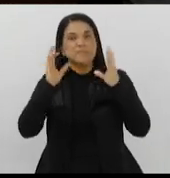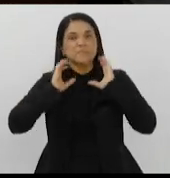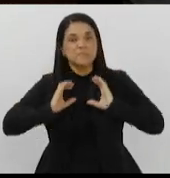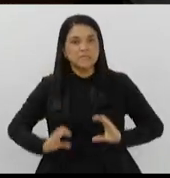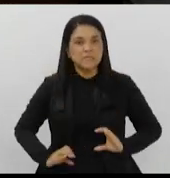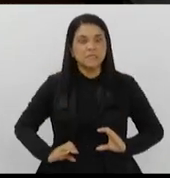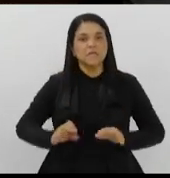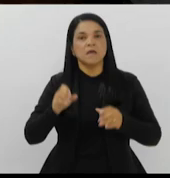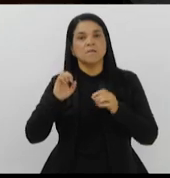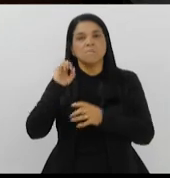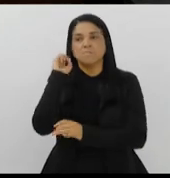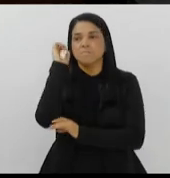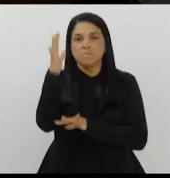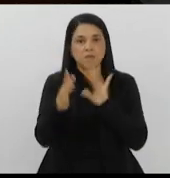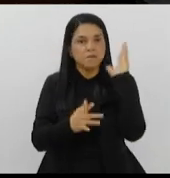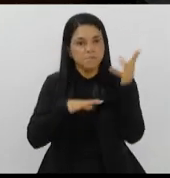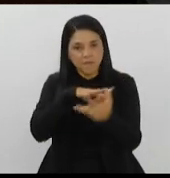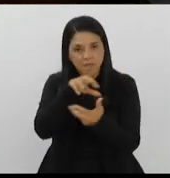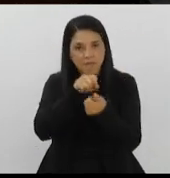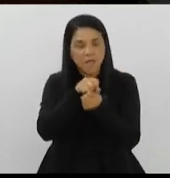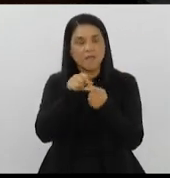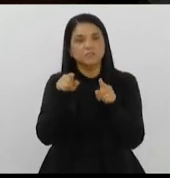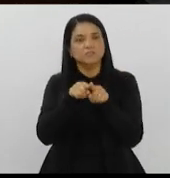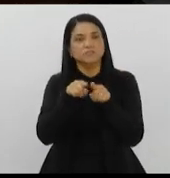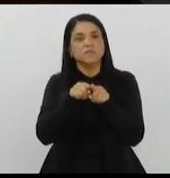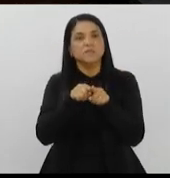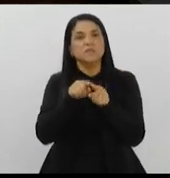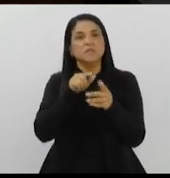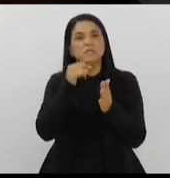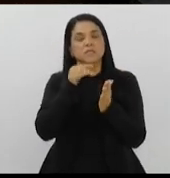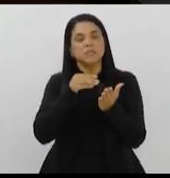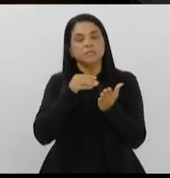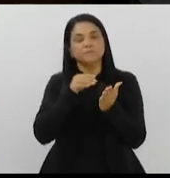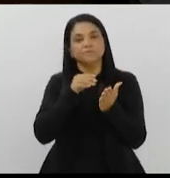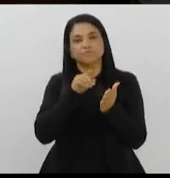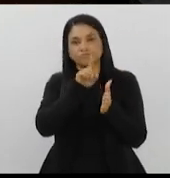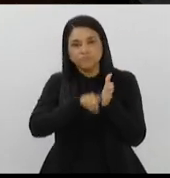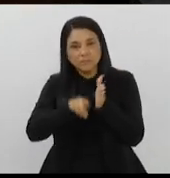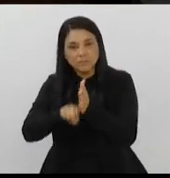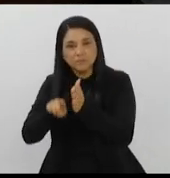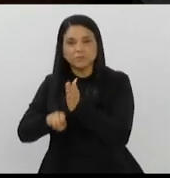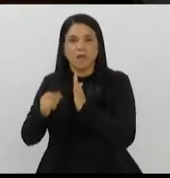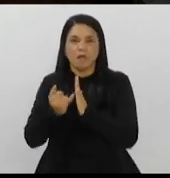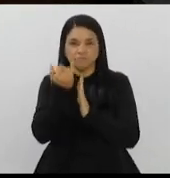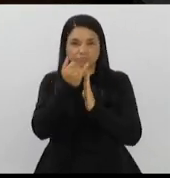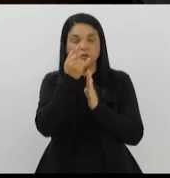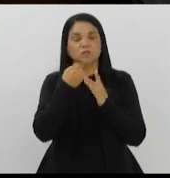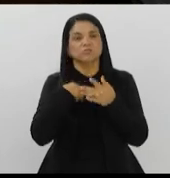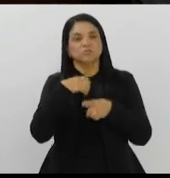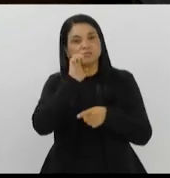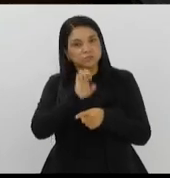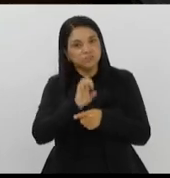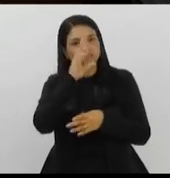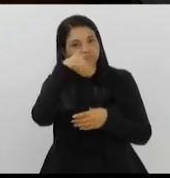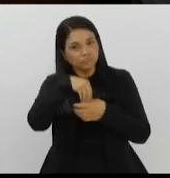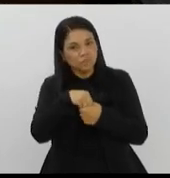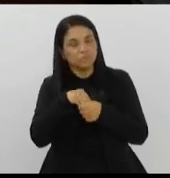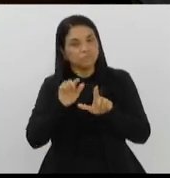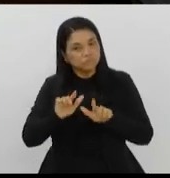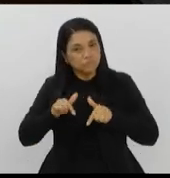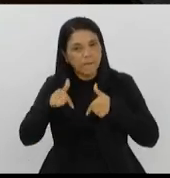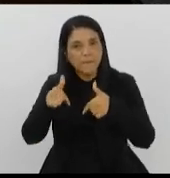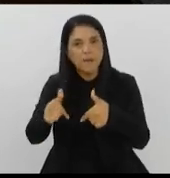ambiente, questões tributárias, de protagonismo do parlamento estadual, e a gente não precisa, com todo perdão